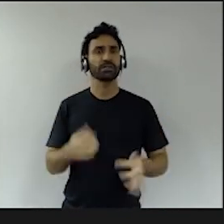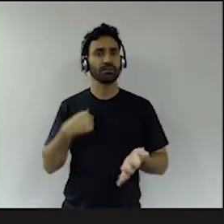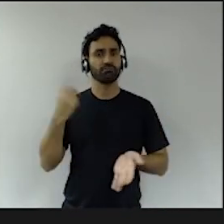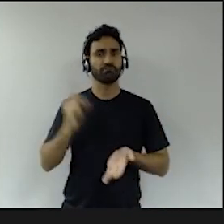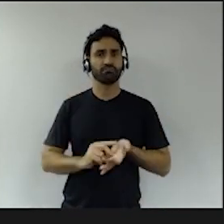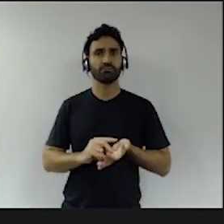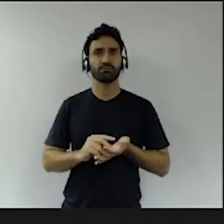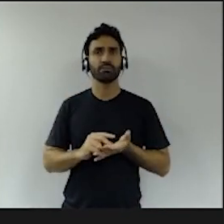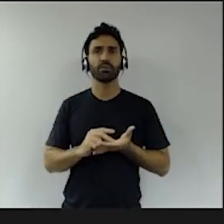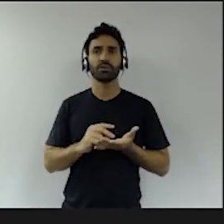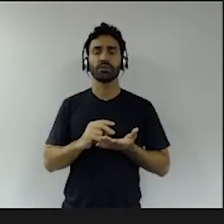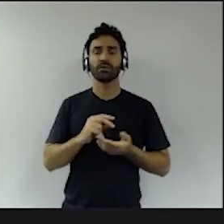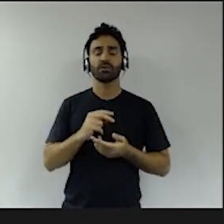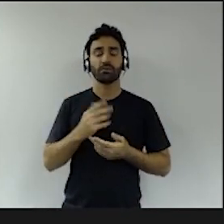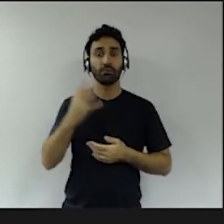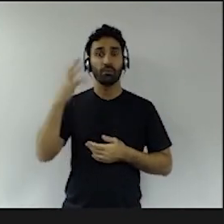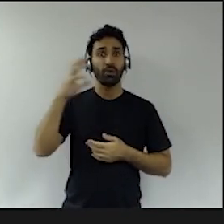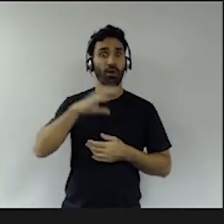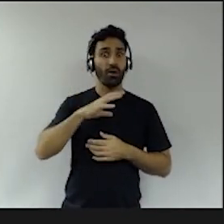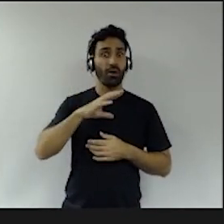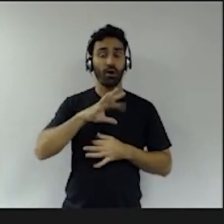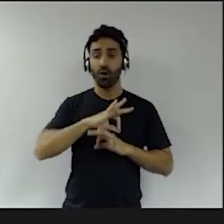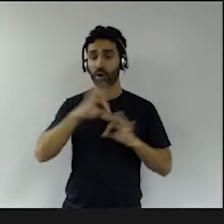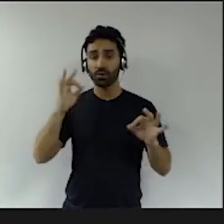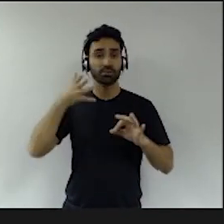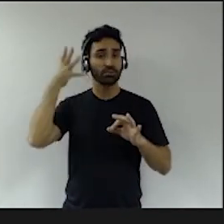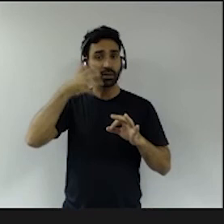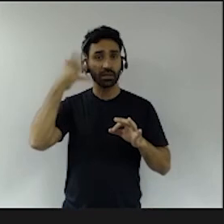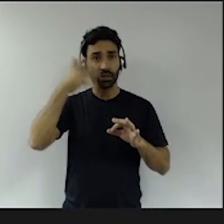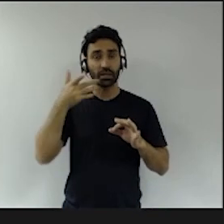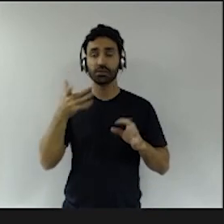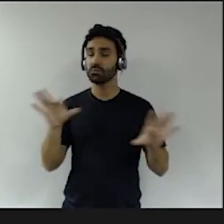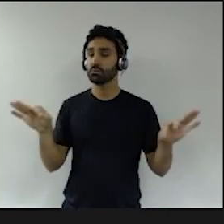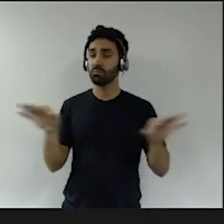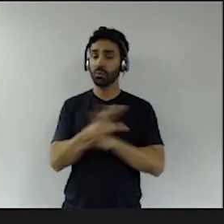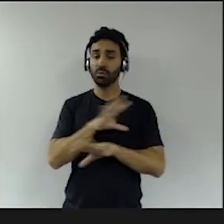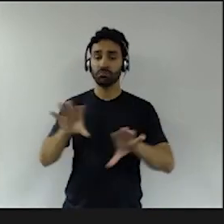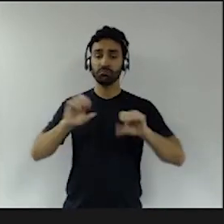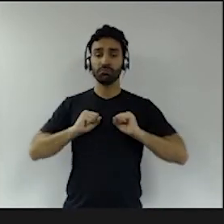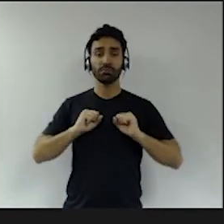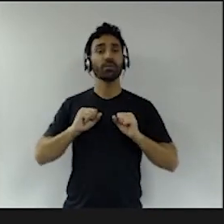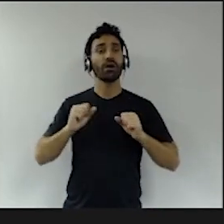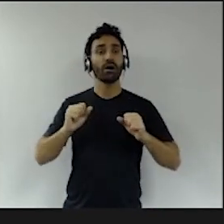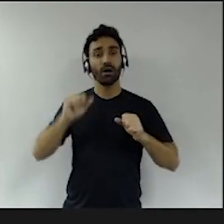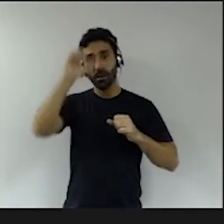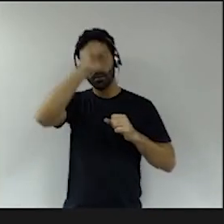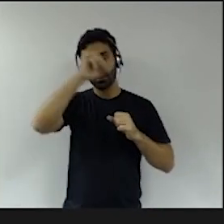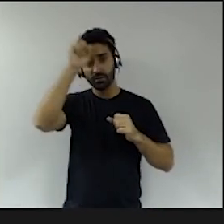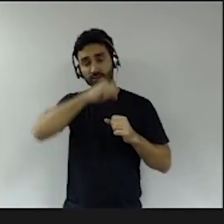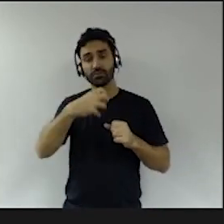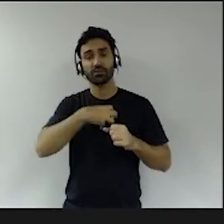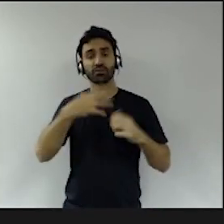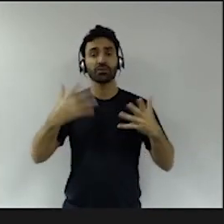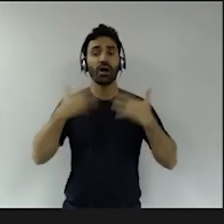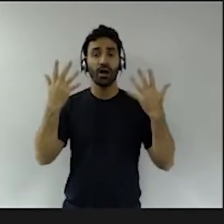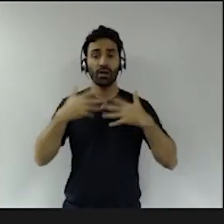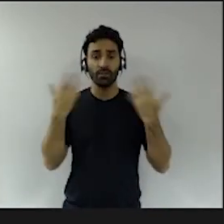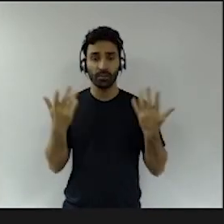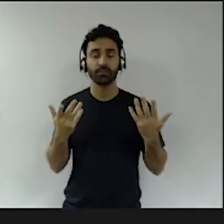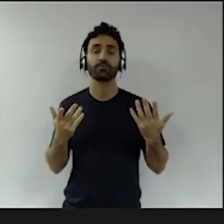minha ouvi-los, brilhantes palestrantes, saio renovado, saio cheio de ânimo, e aí,